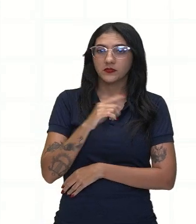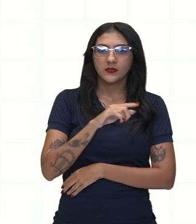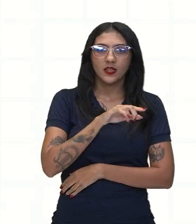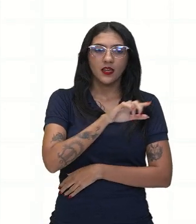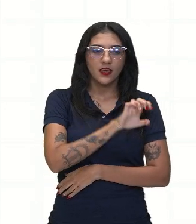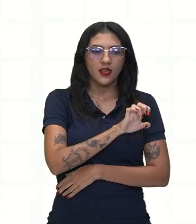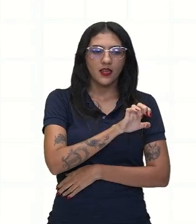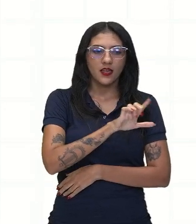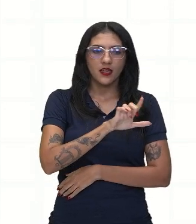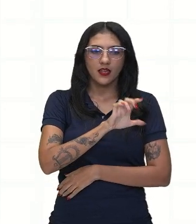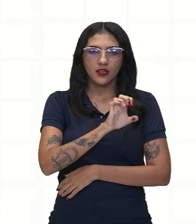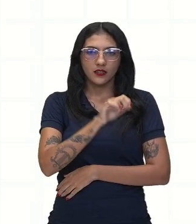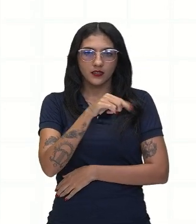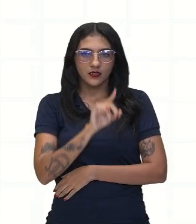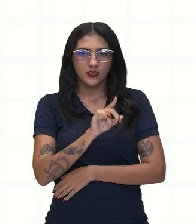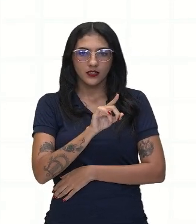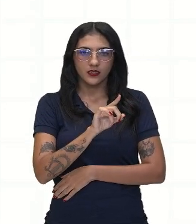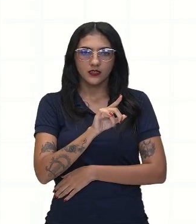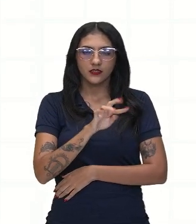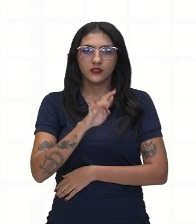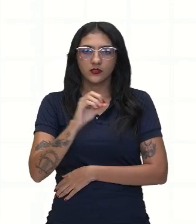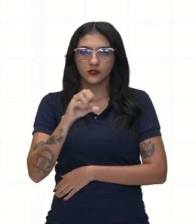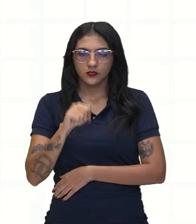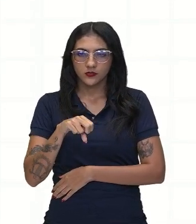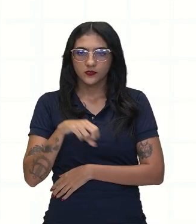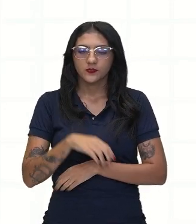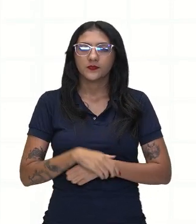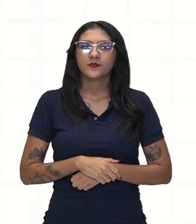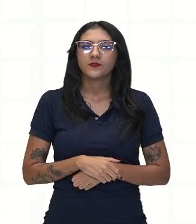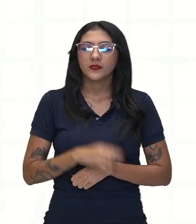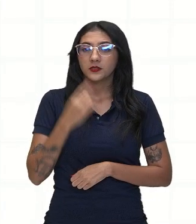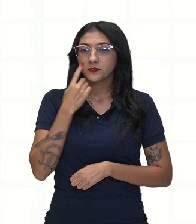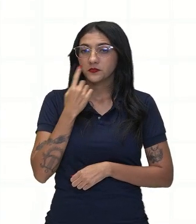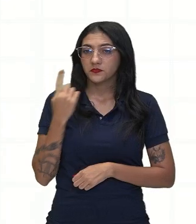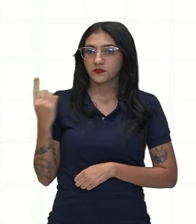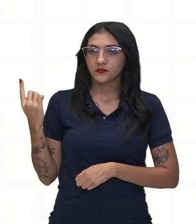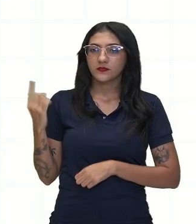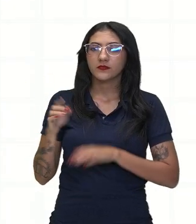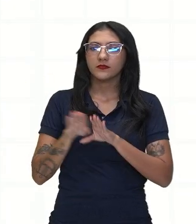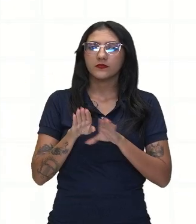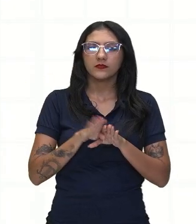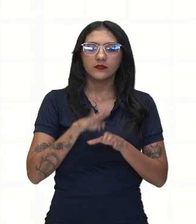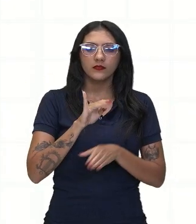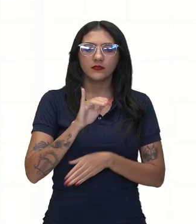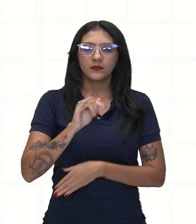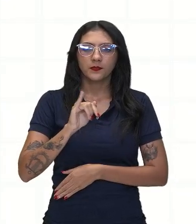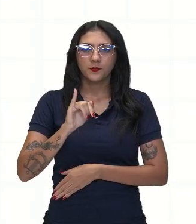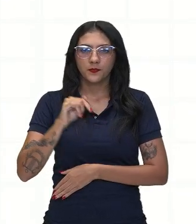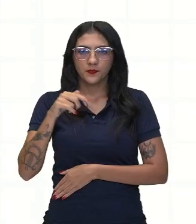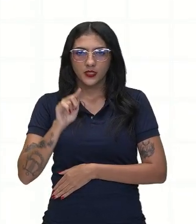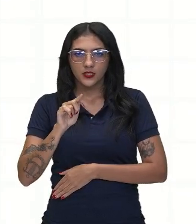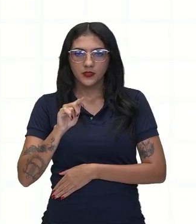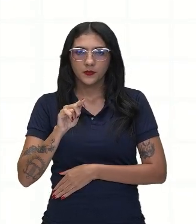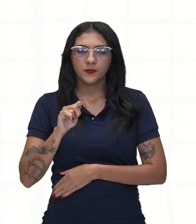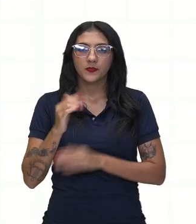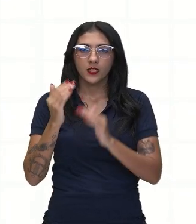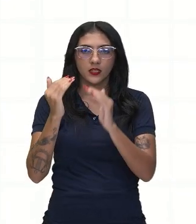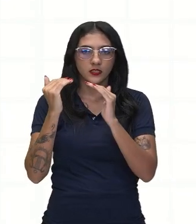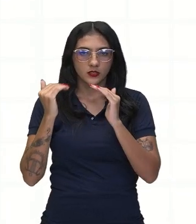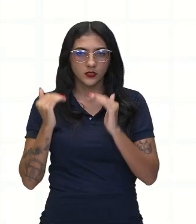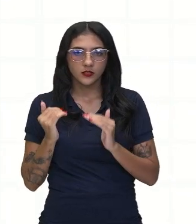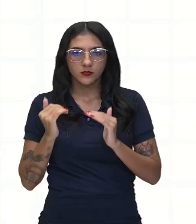Separou elétrons. Bíceps, a paroxítona vai receber acento. História,